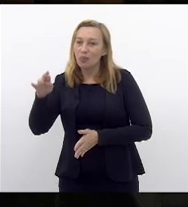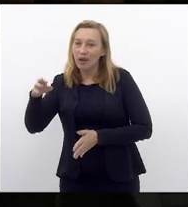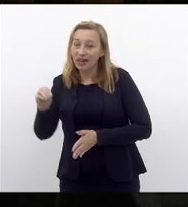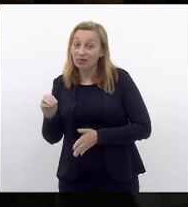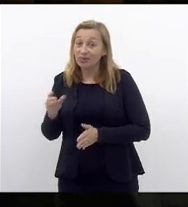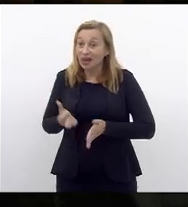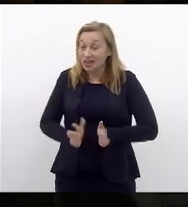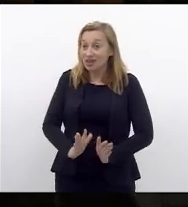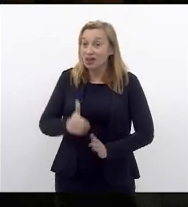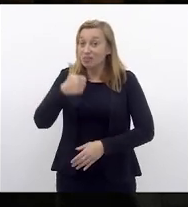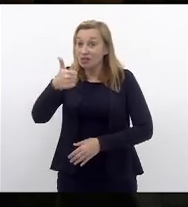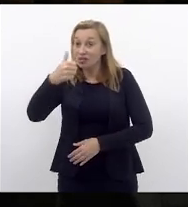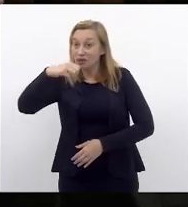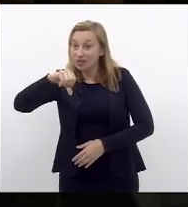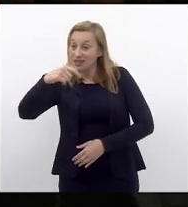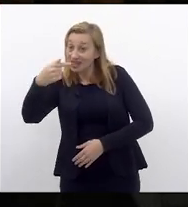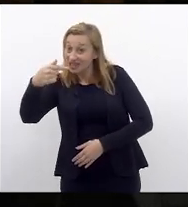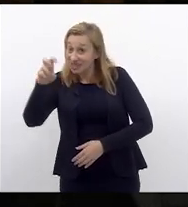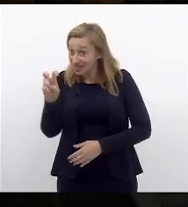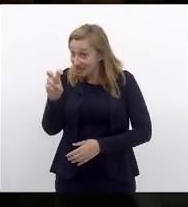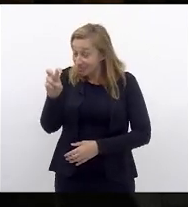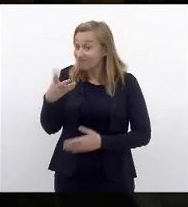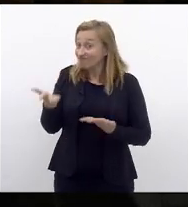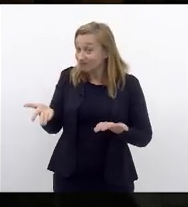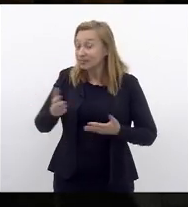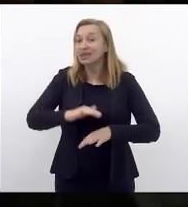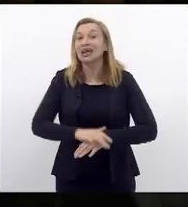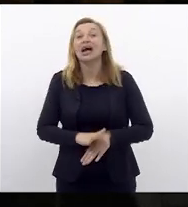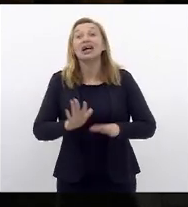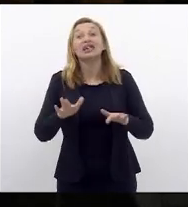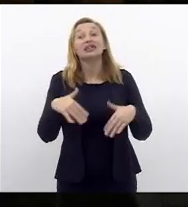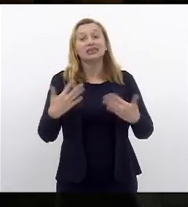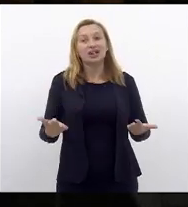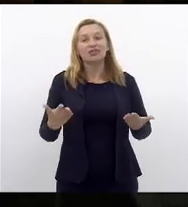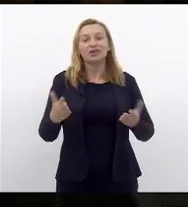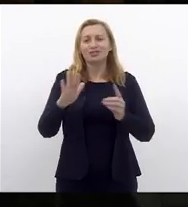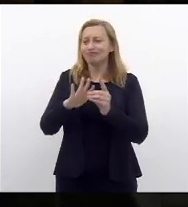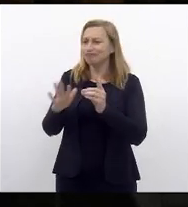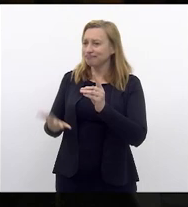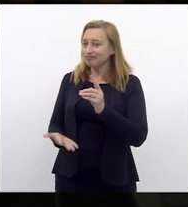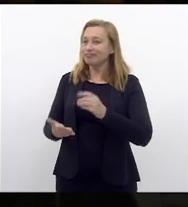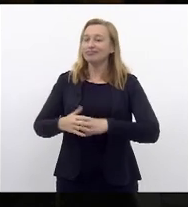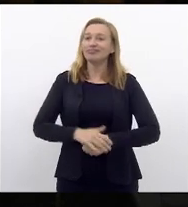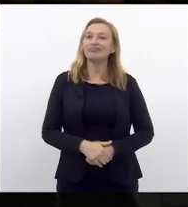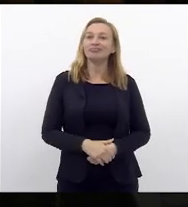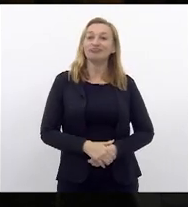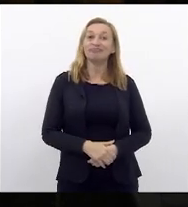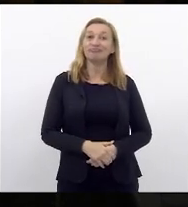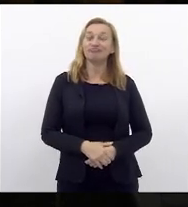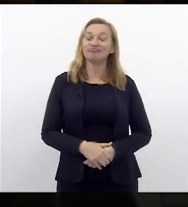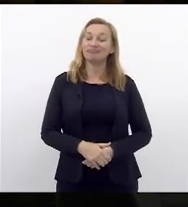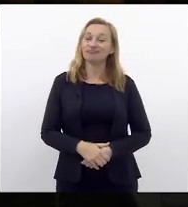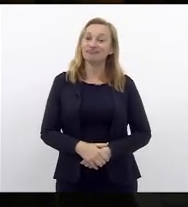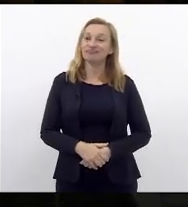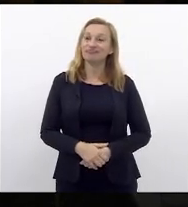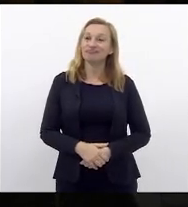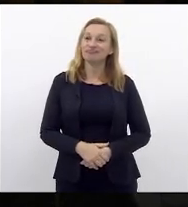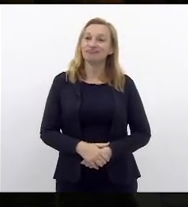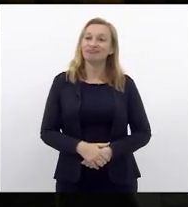que foi em 1975 a fusão. Então, fazer essa homenagem é